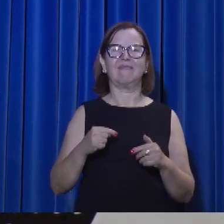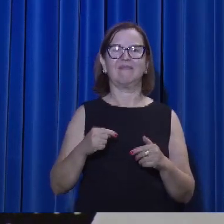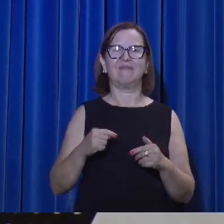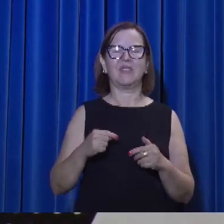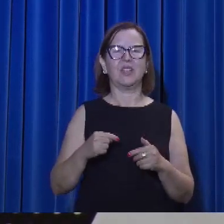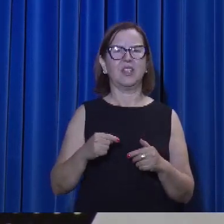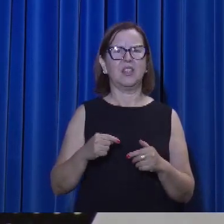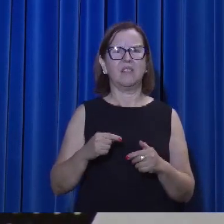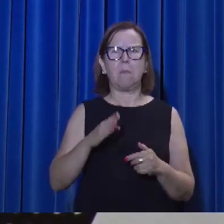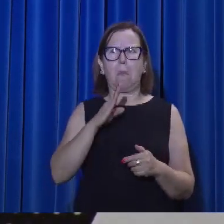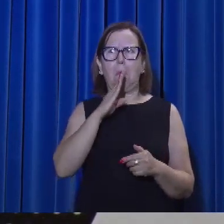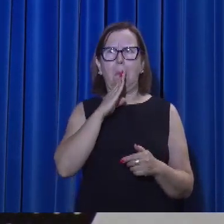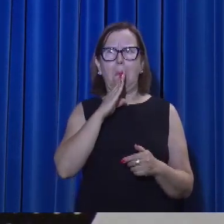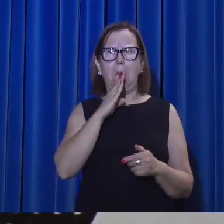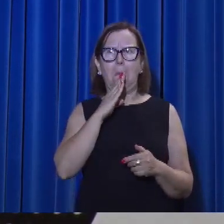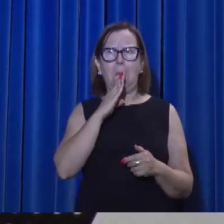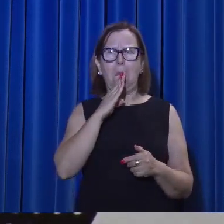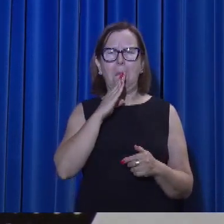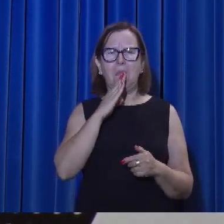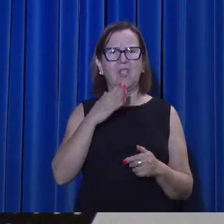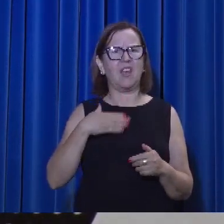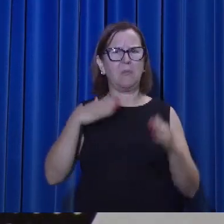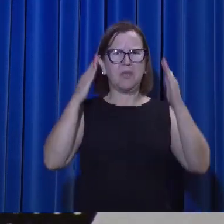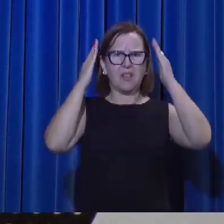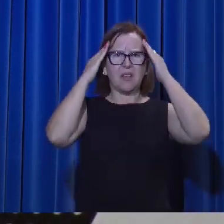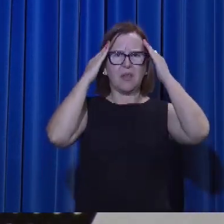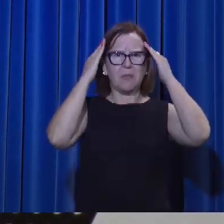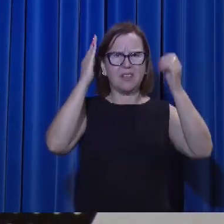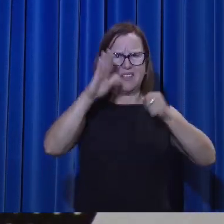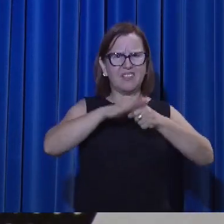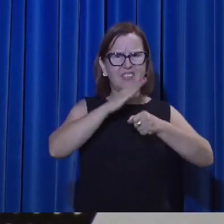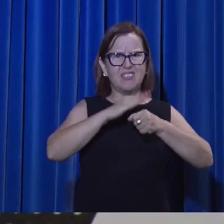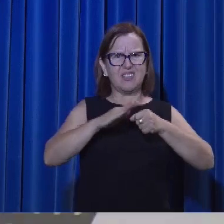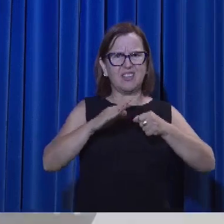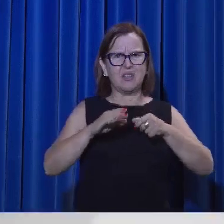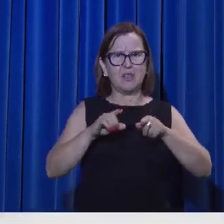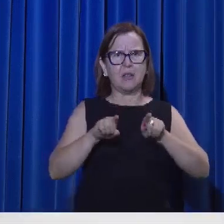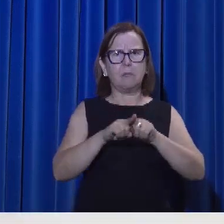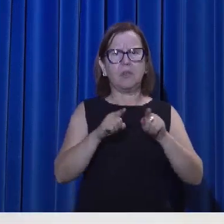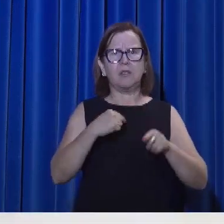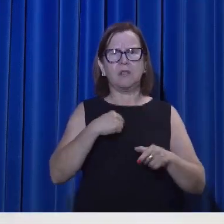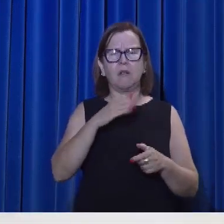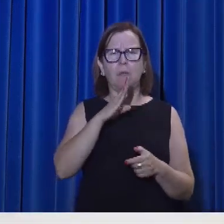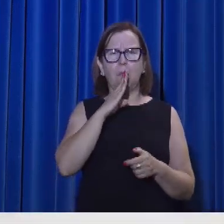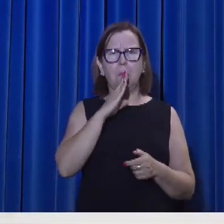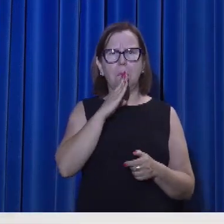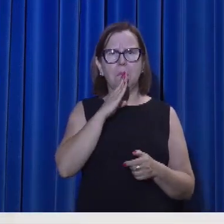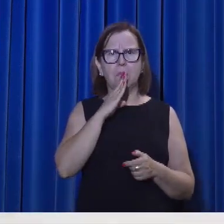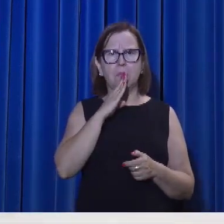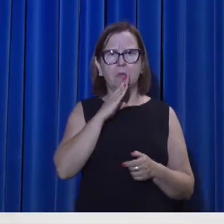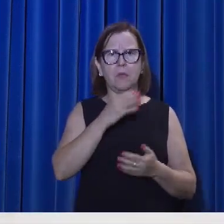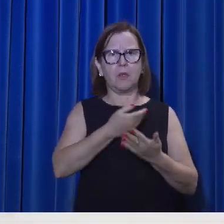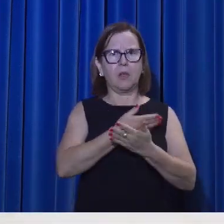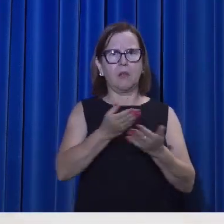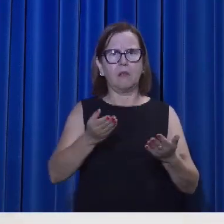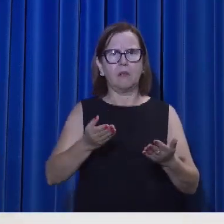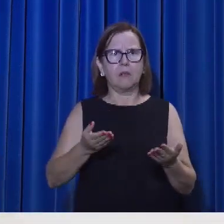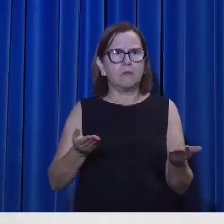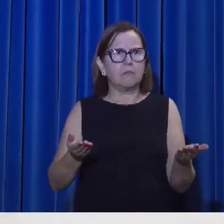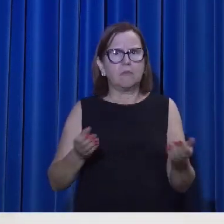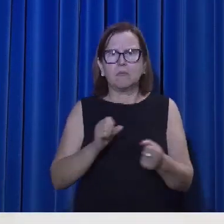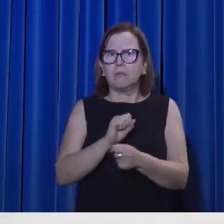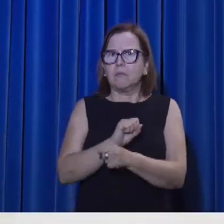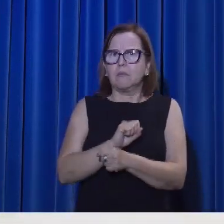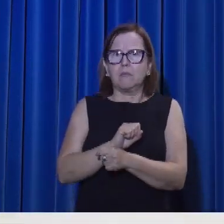estou cheio de coisa na minha cabeça, pensando um monte de coisa para falar para vocês, mas eu não falar nada. Vocês vão ficar aí e não vão